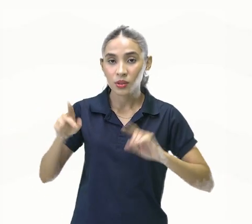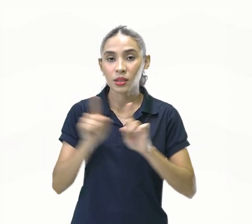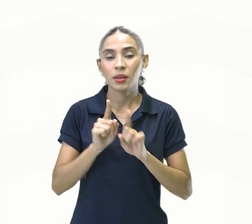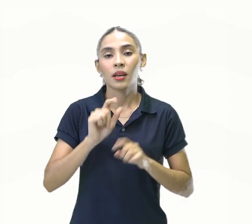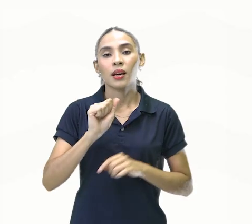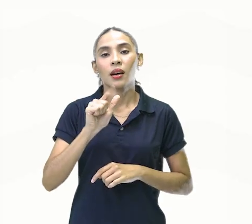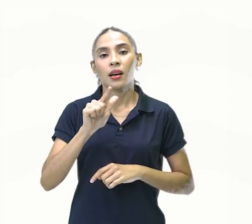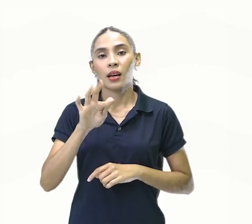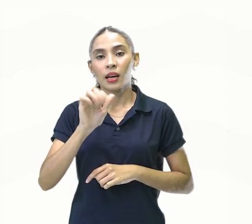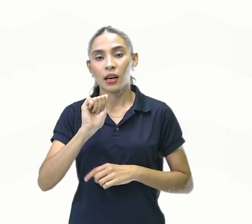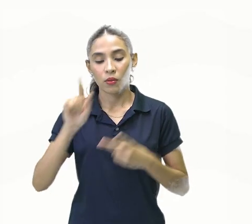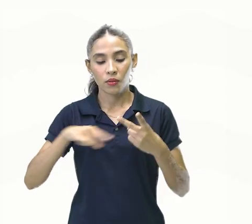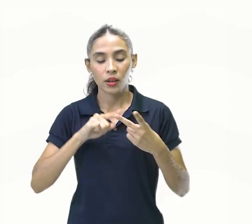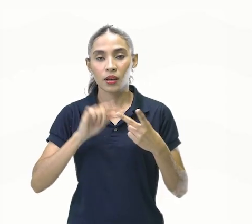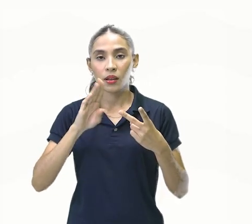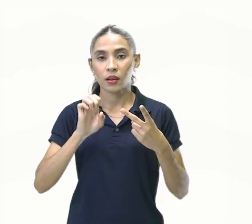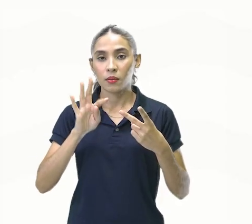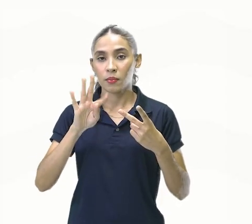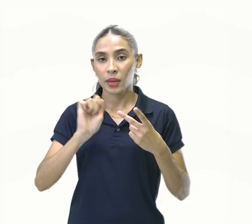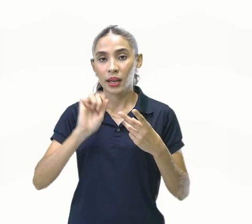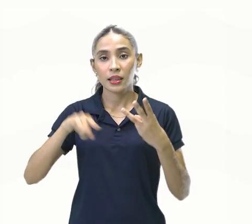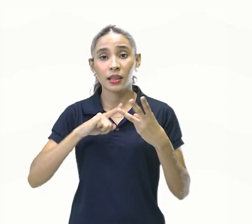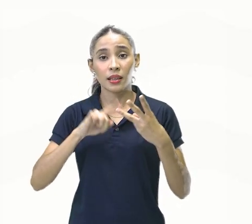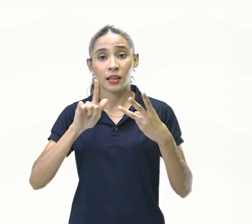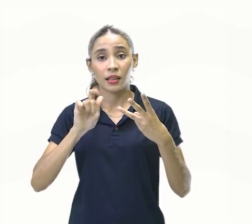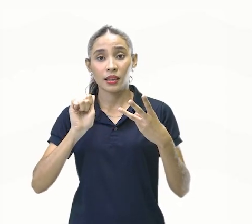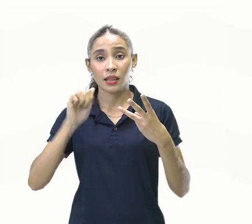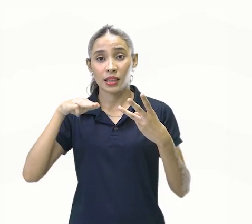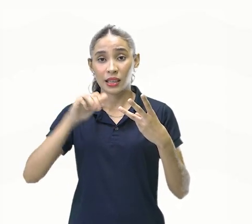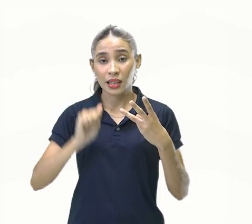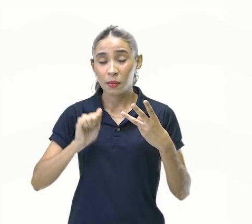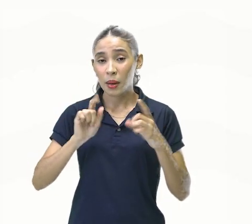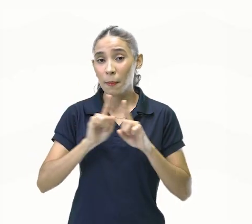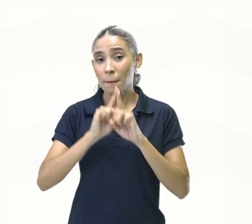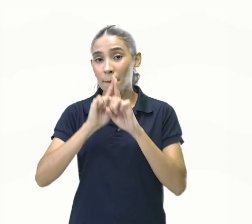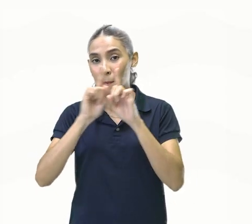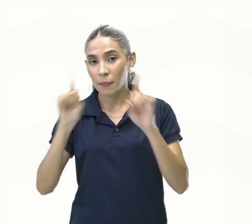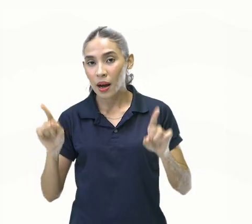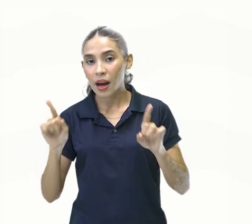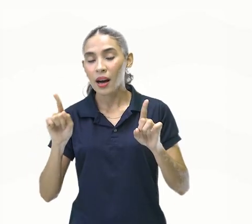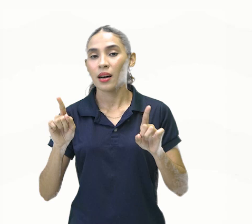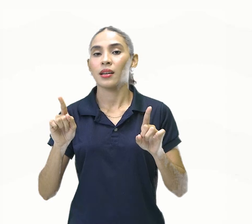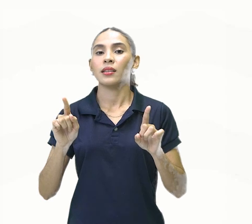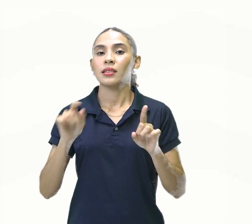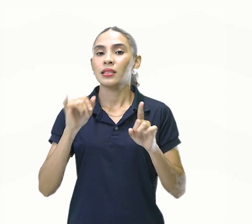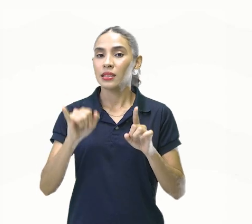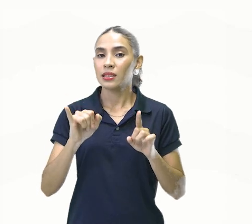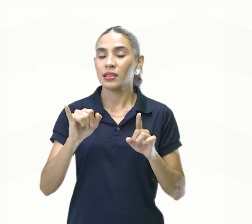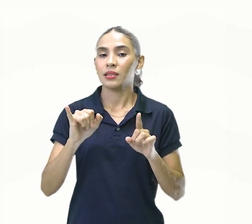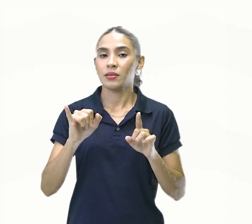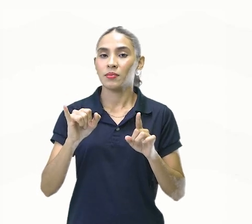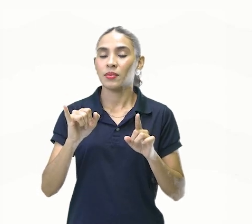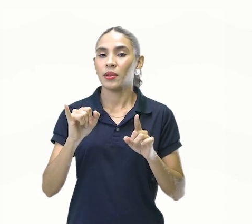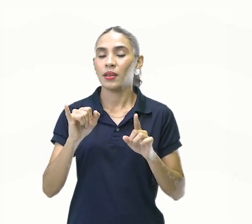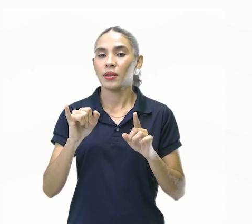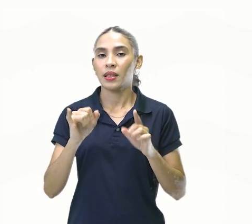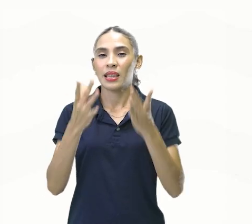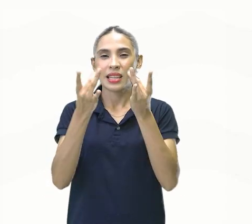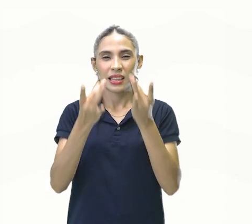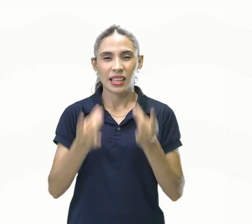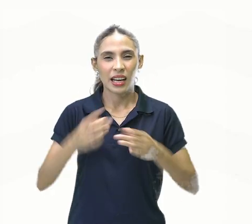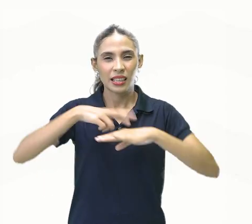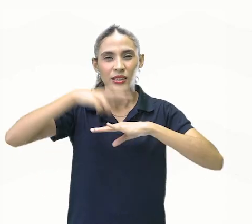radiações, alfa, beta, você tem. Só que, ao falar sobre esse